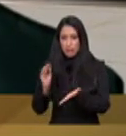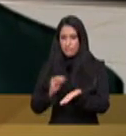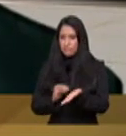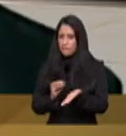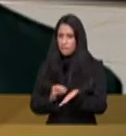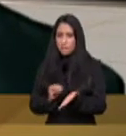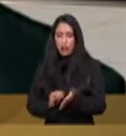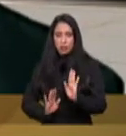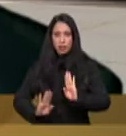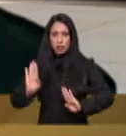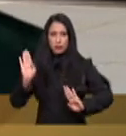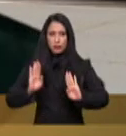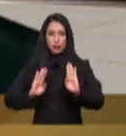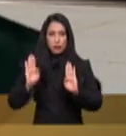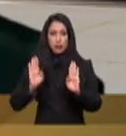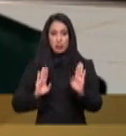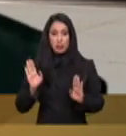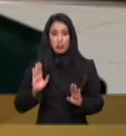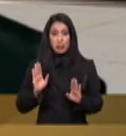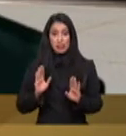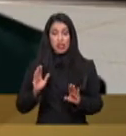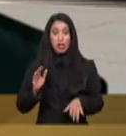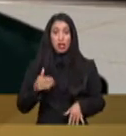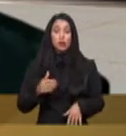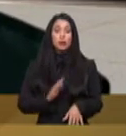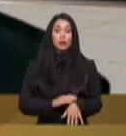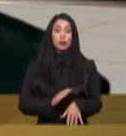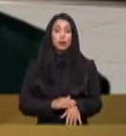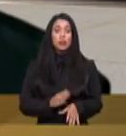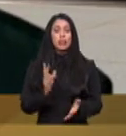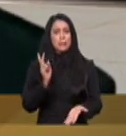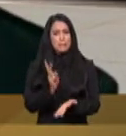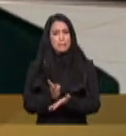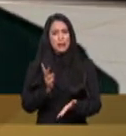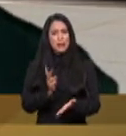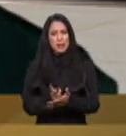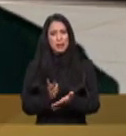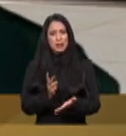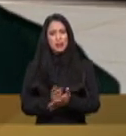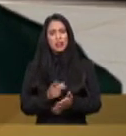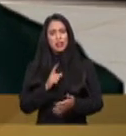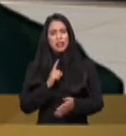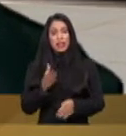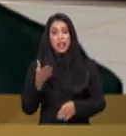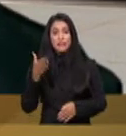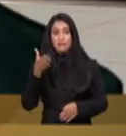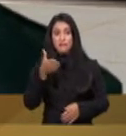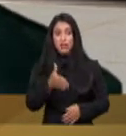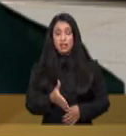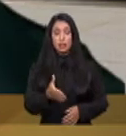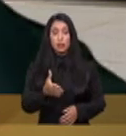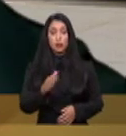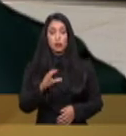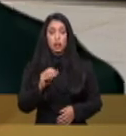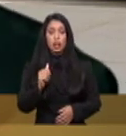desinformação sobre a eleição, mesmo nos meses que se seguiram ao trauma da invasão do Capitólio.